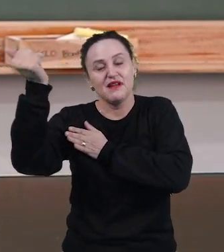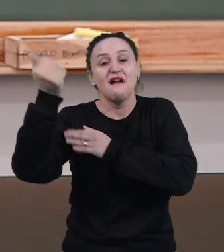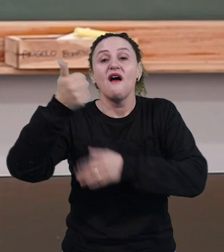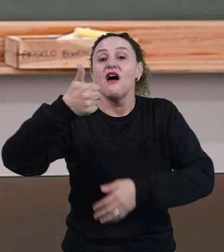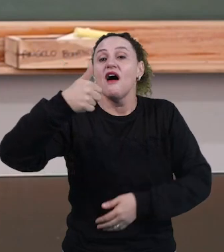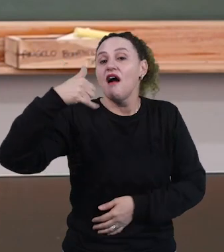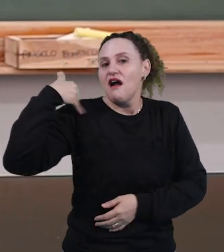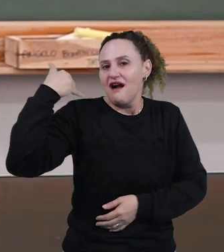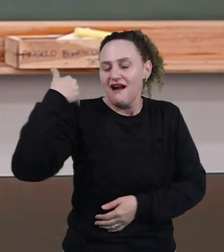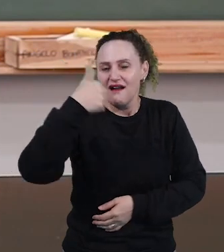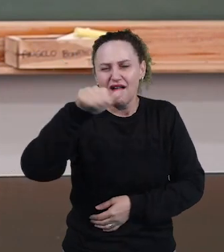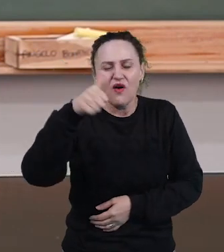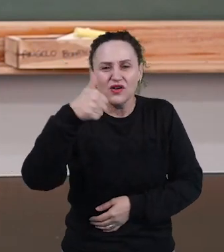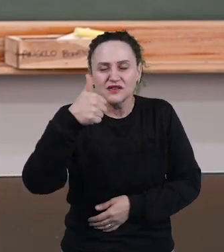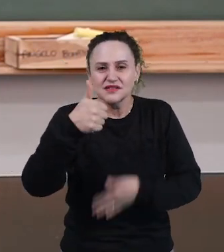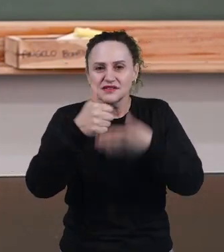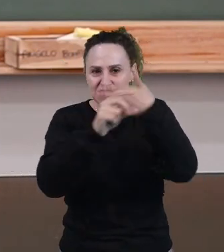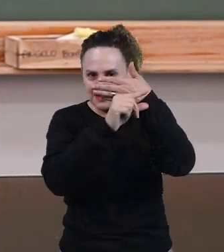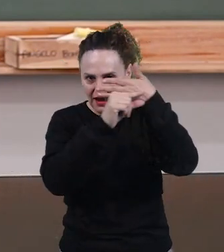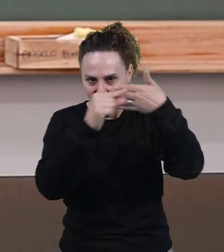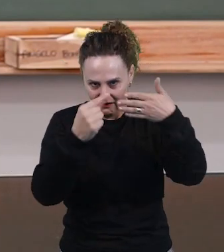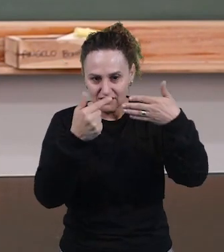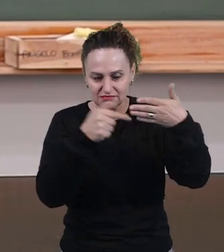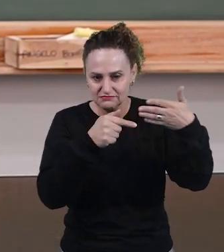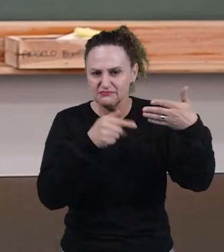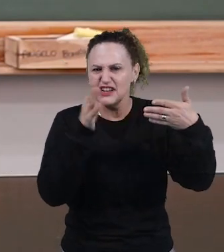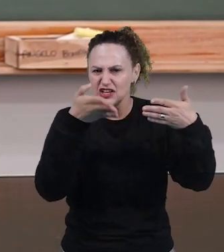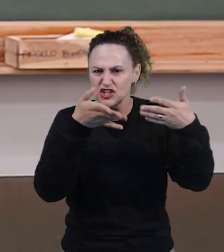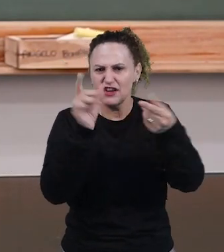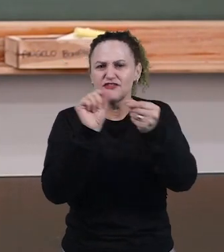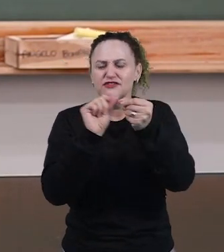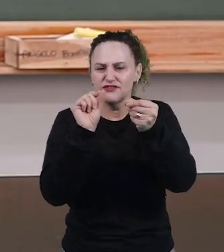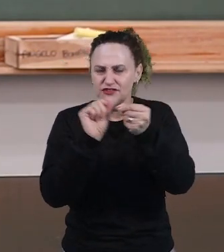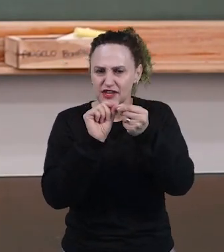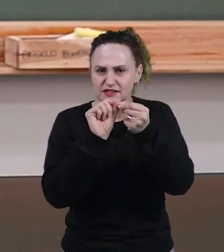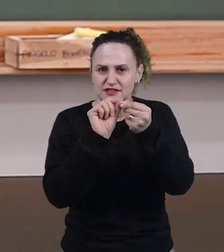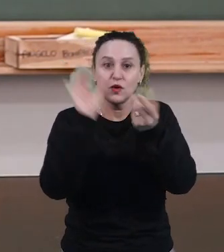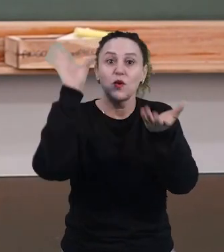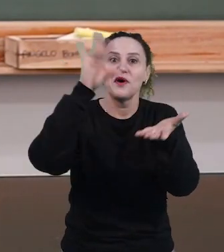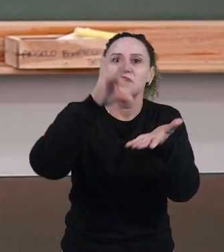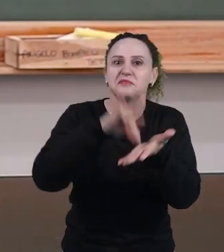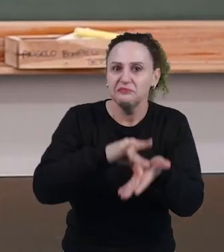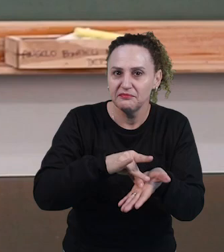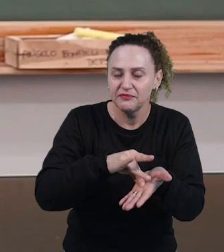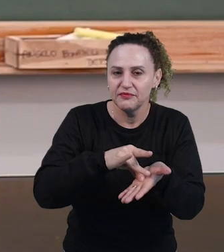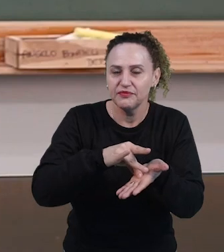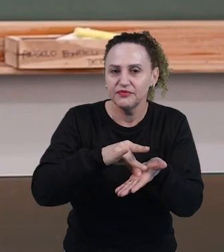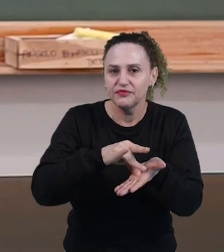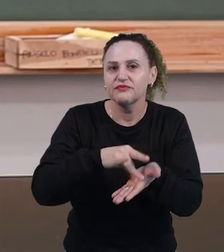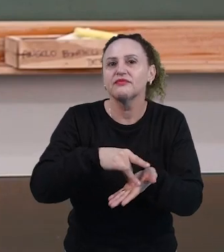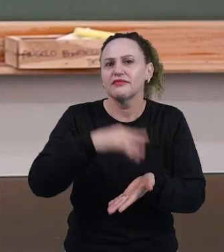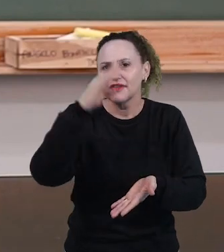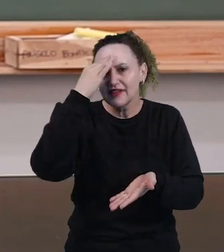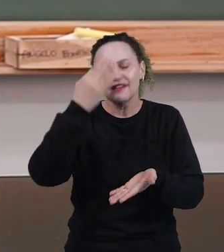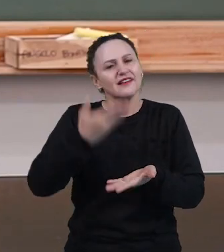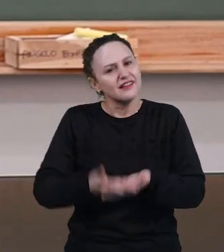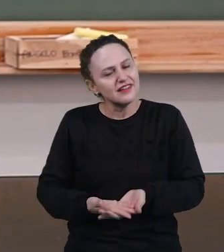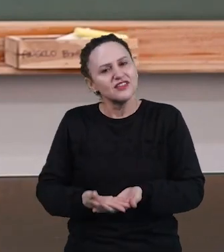já fez um artigo, gente, lá para a escola, né? O Piaget é suíço, né?